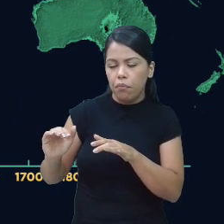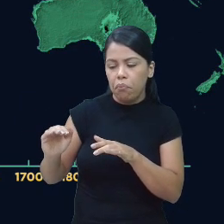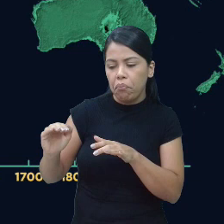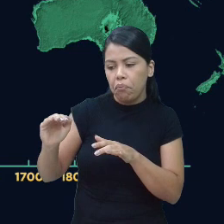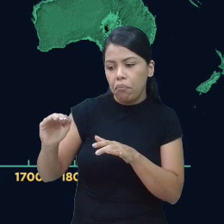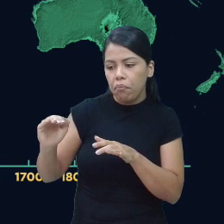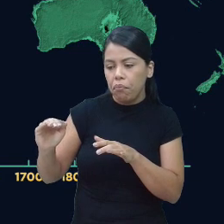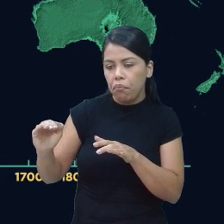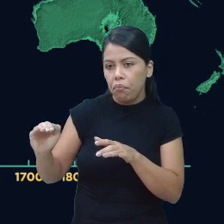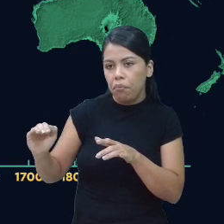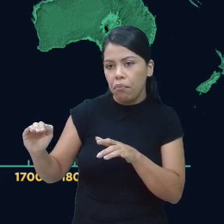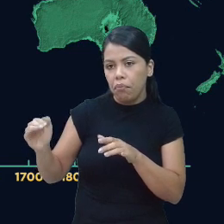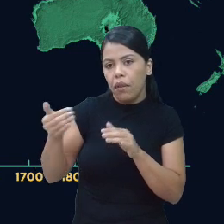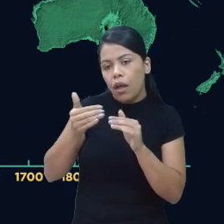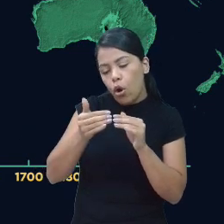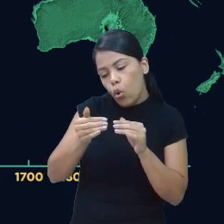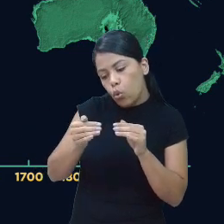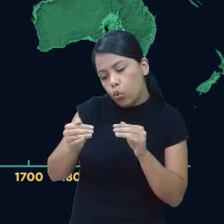né?